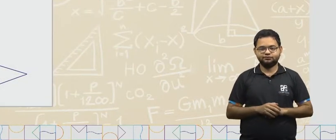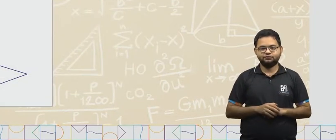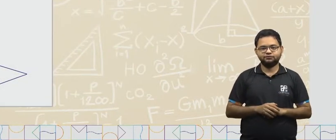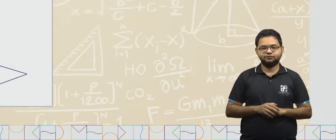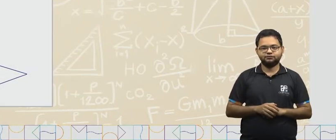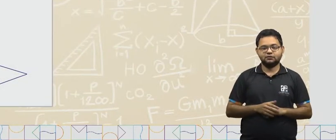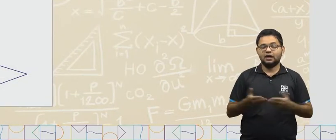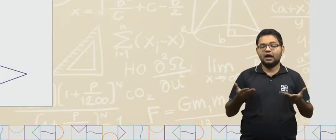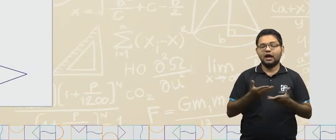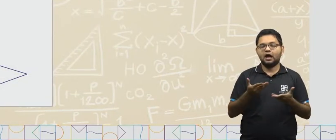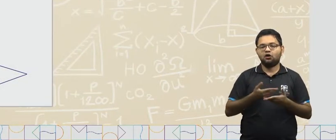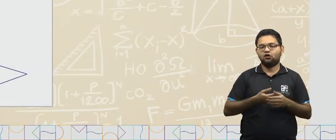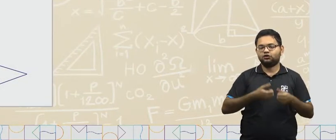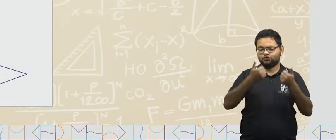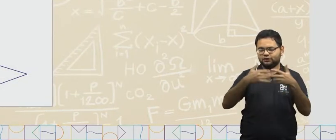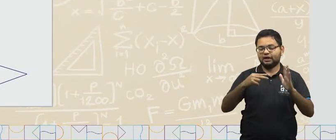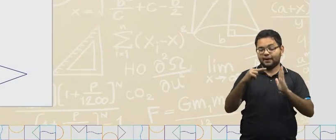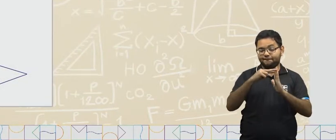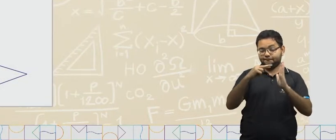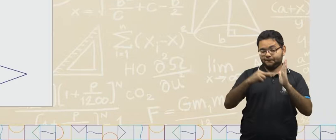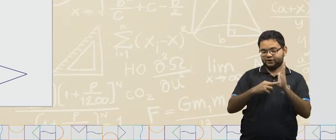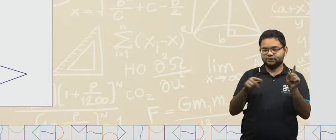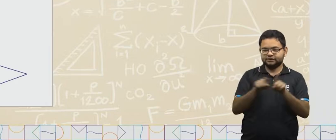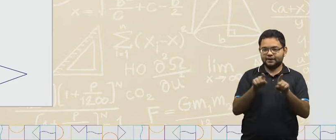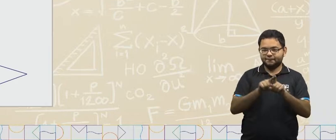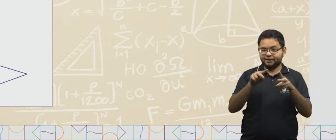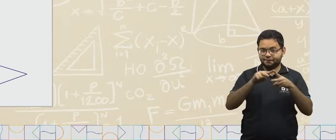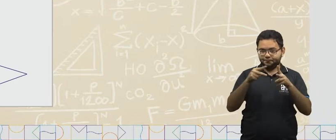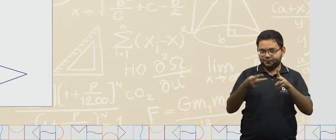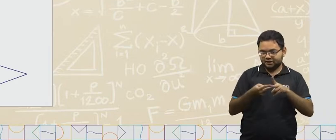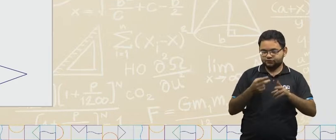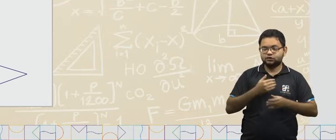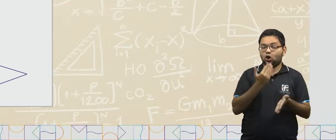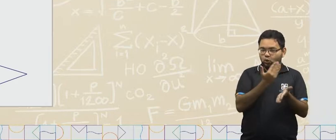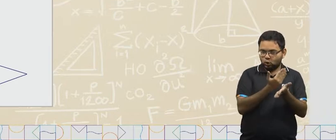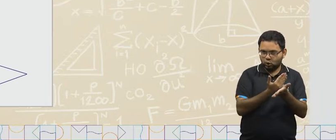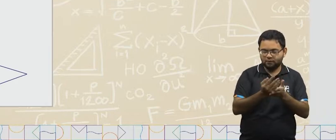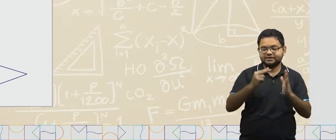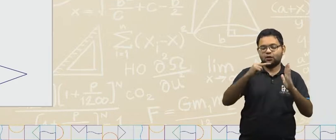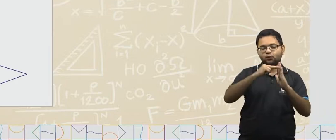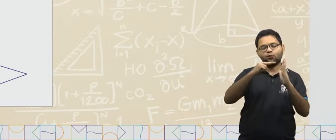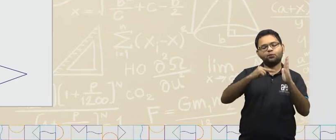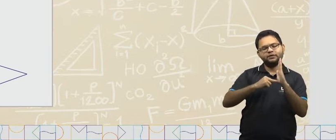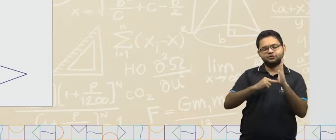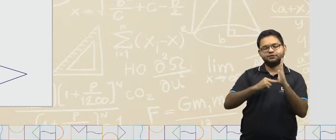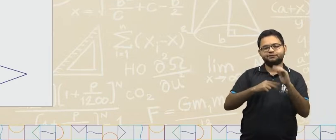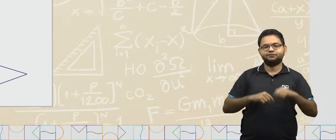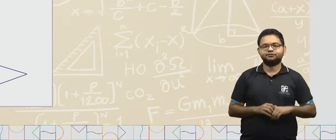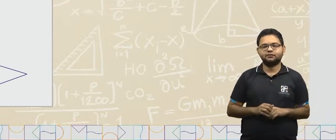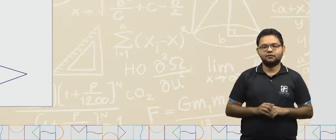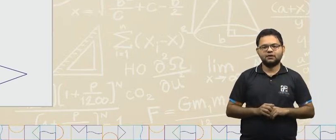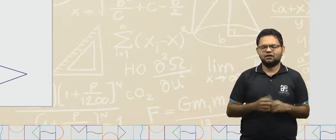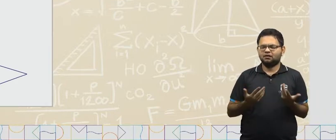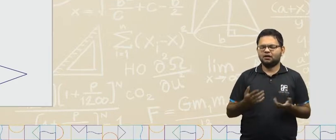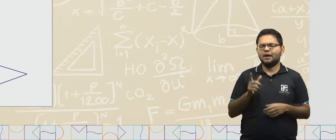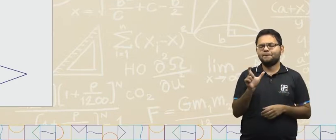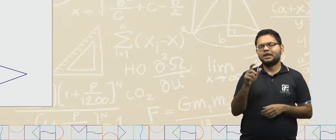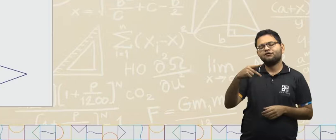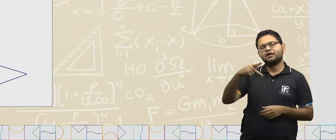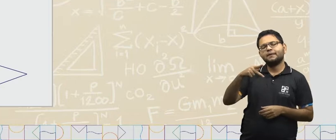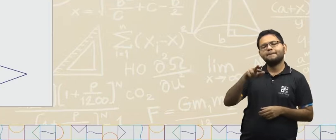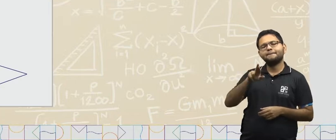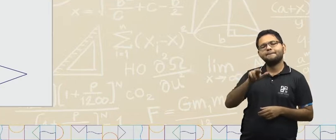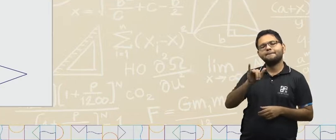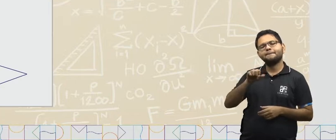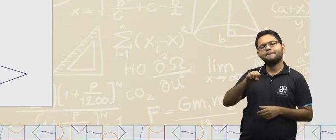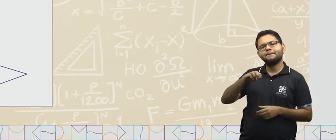agora o prisma e a pirâmide. Vamos começar pelo prisma. Afinal, o que é um